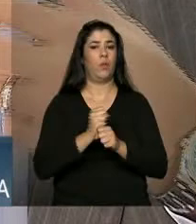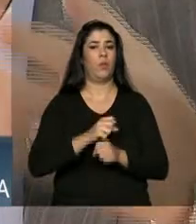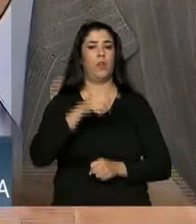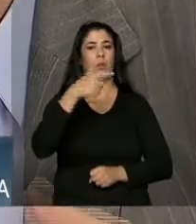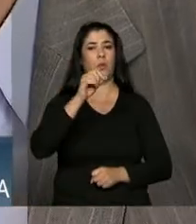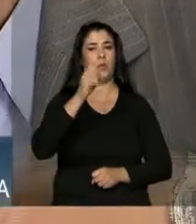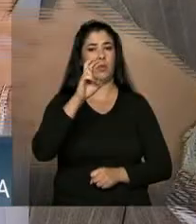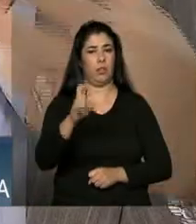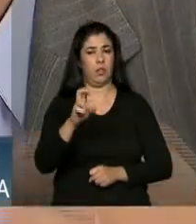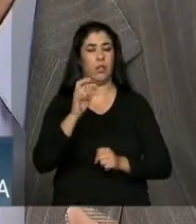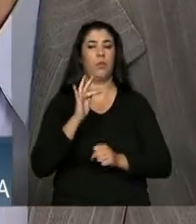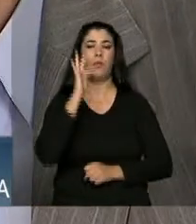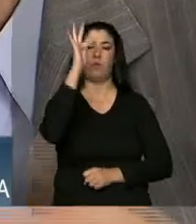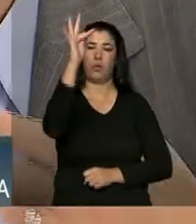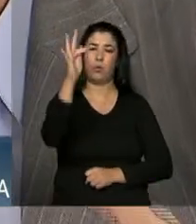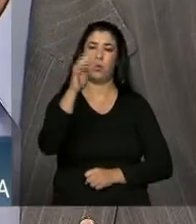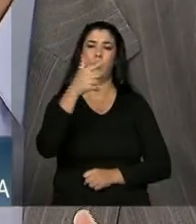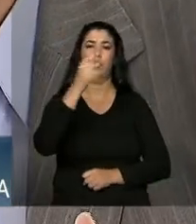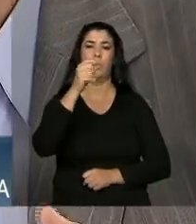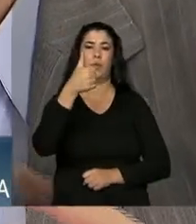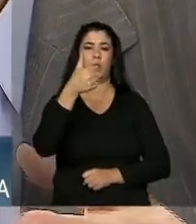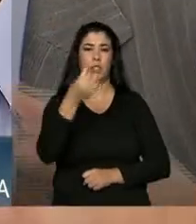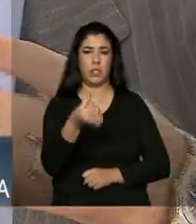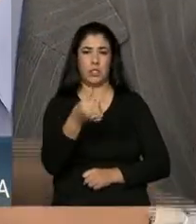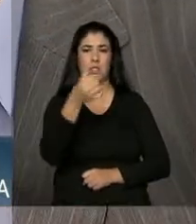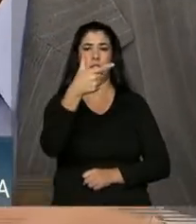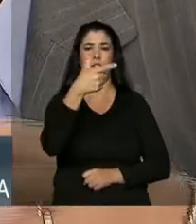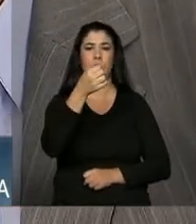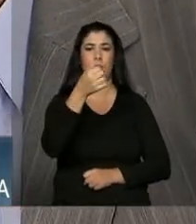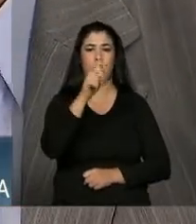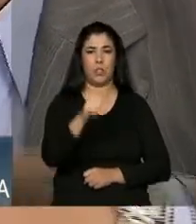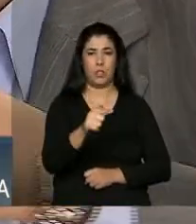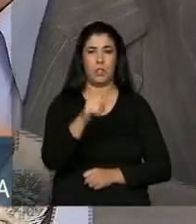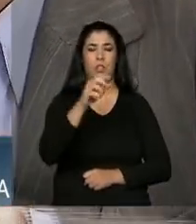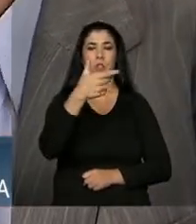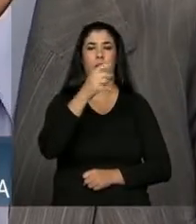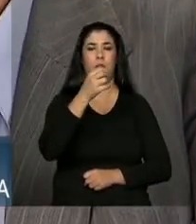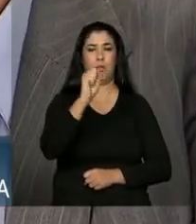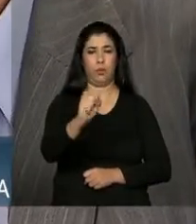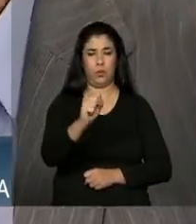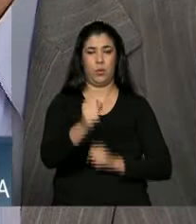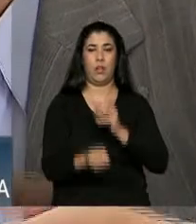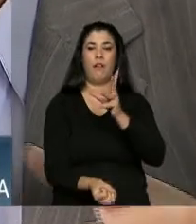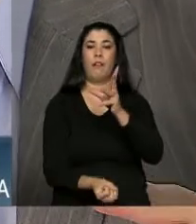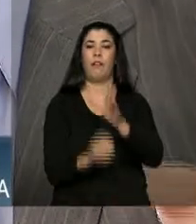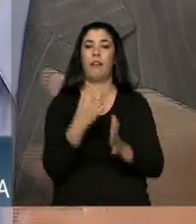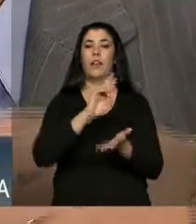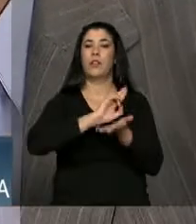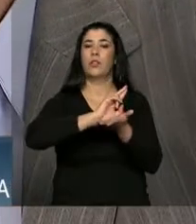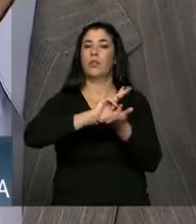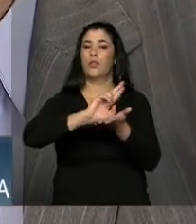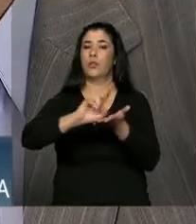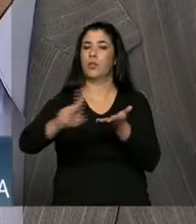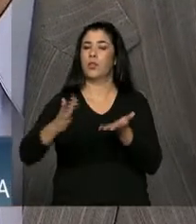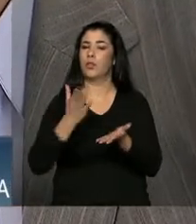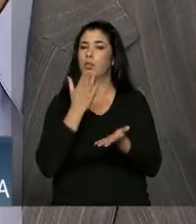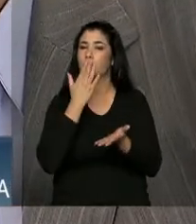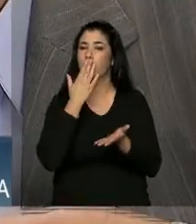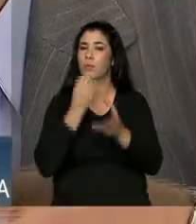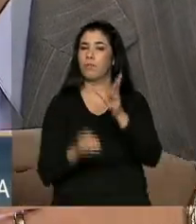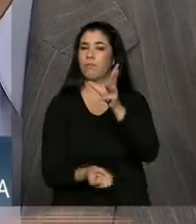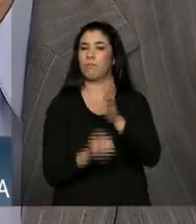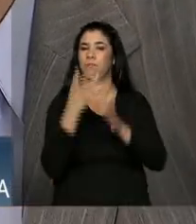2015 2016 2017 2018 geral energia alternativa dentro do